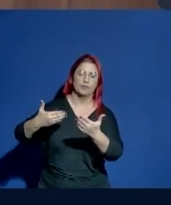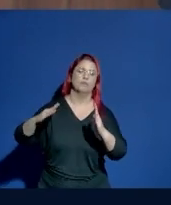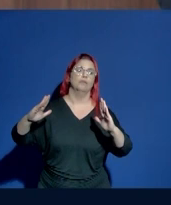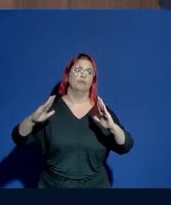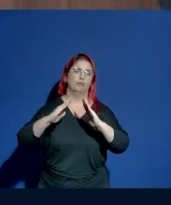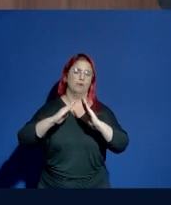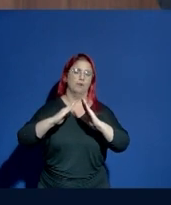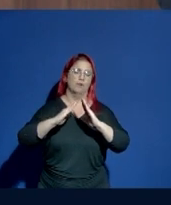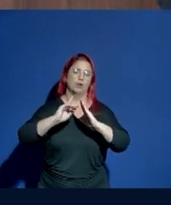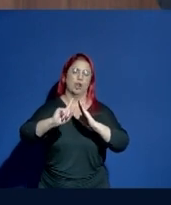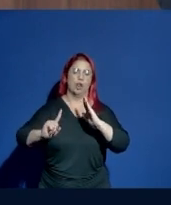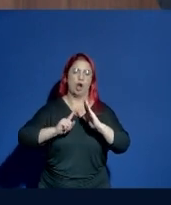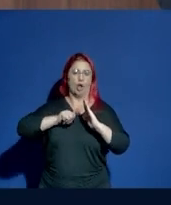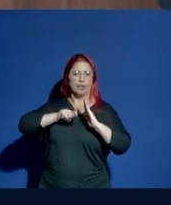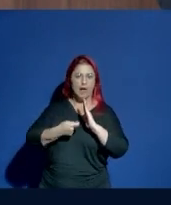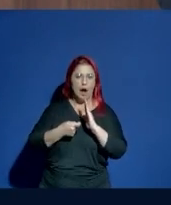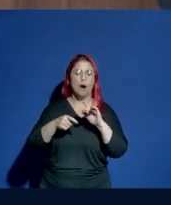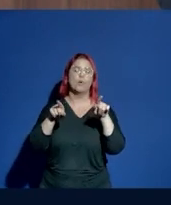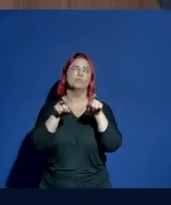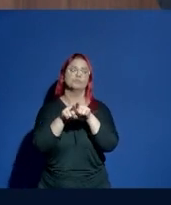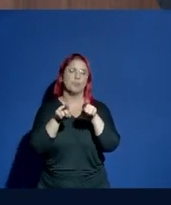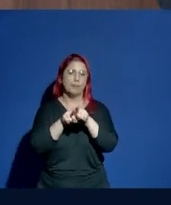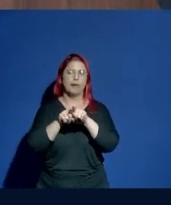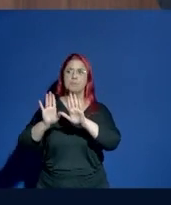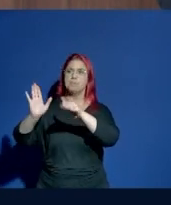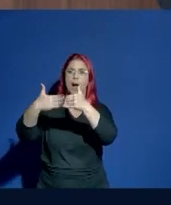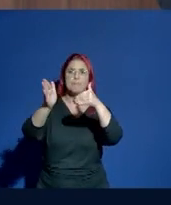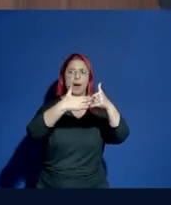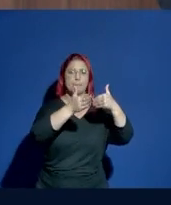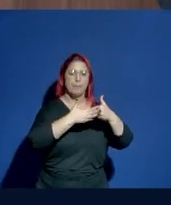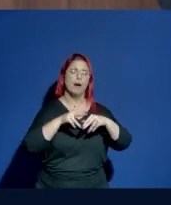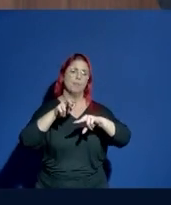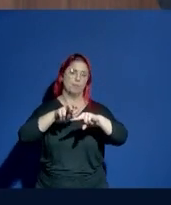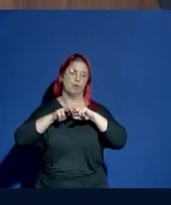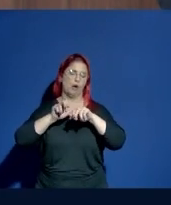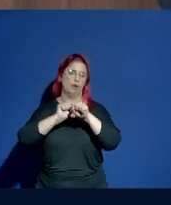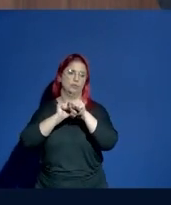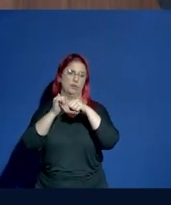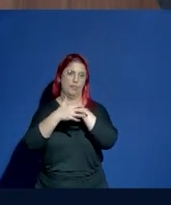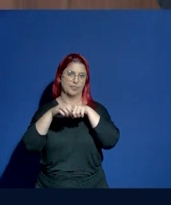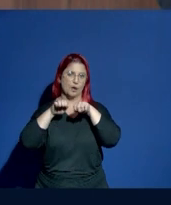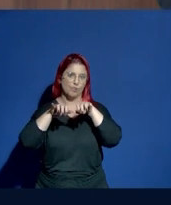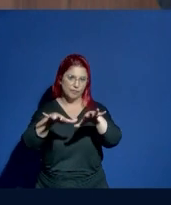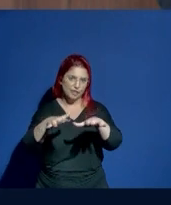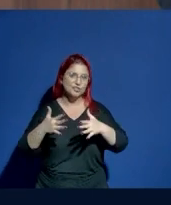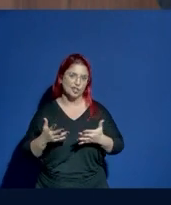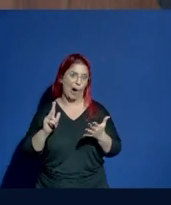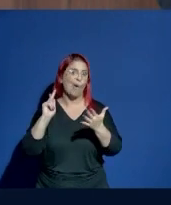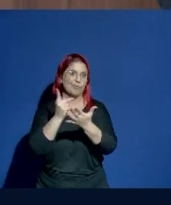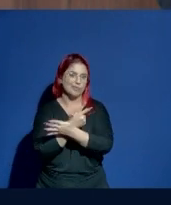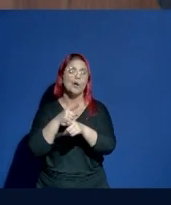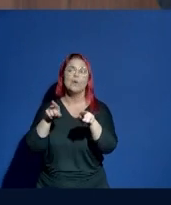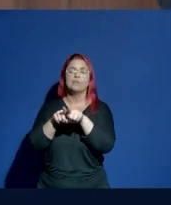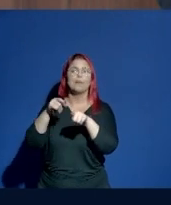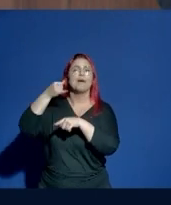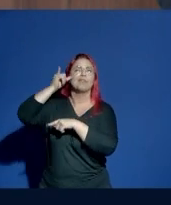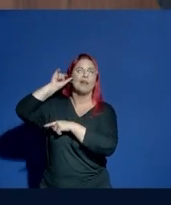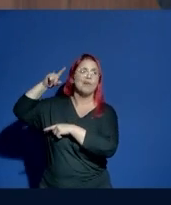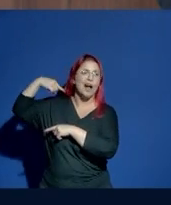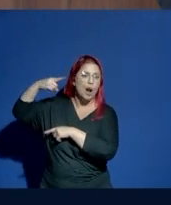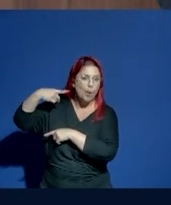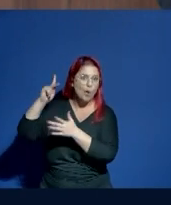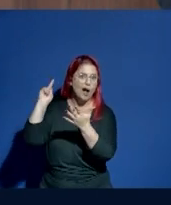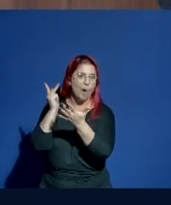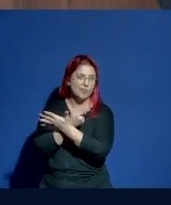lockdown, dos bloqueios em função da questão atípica, né, da vaca louca,